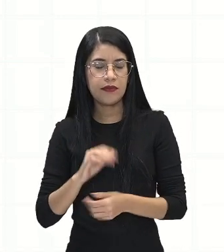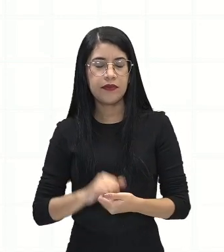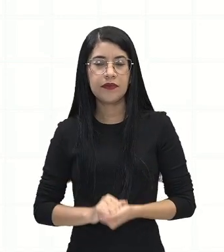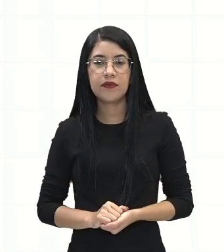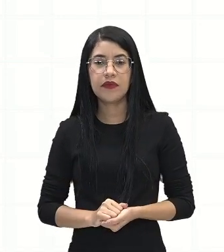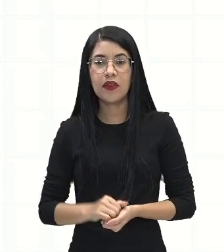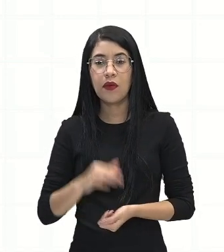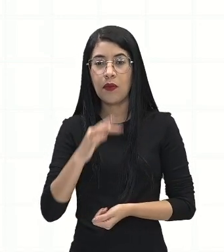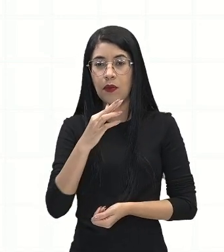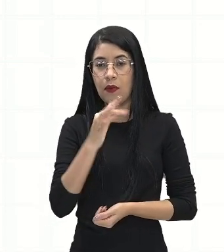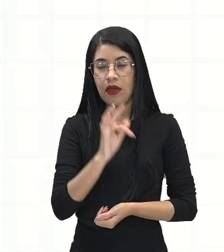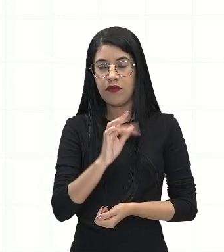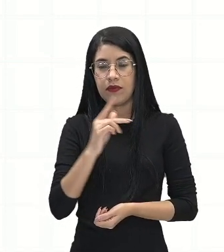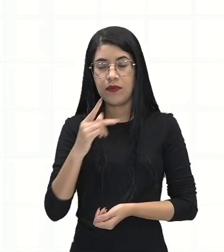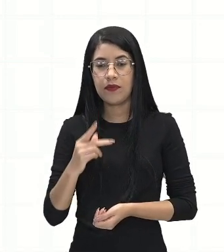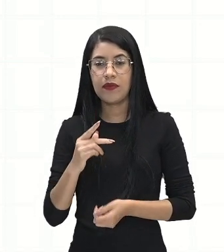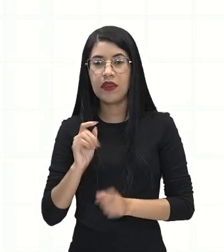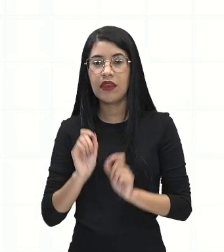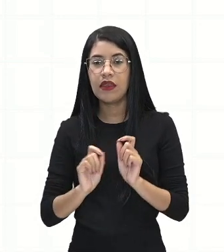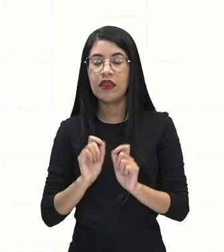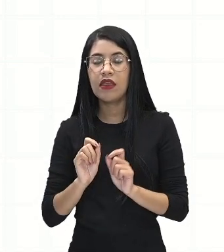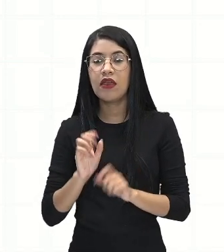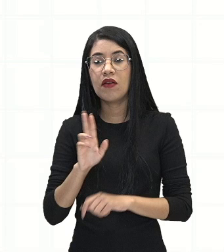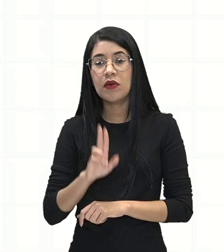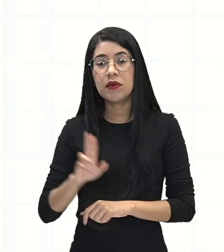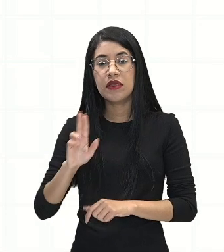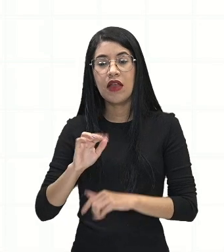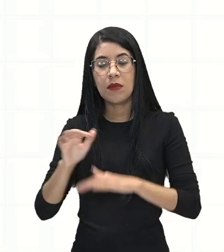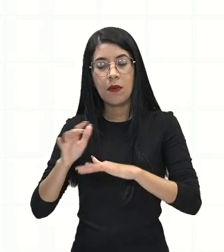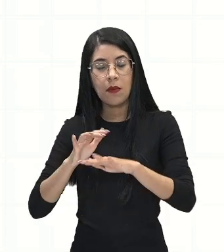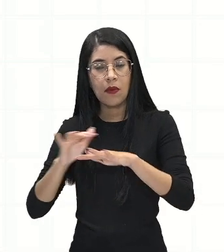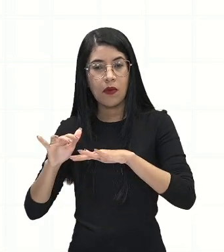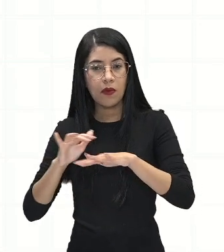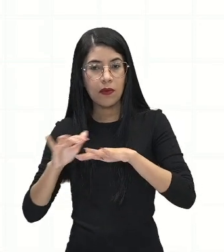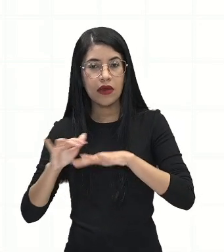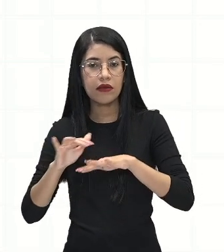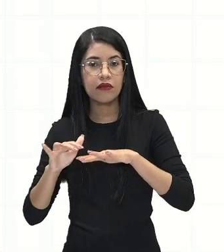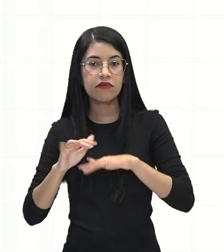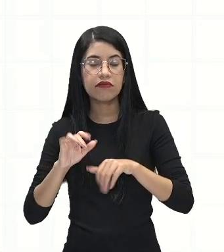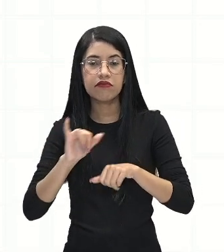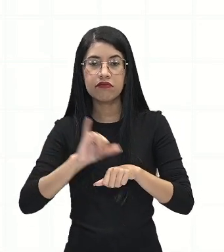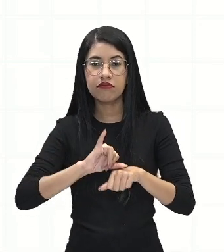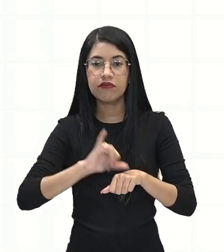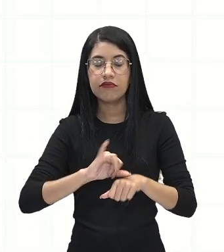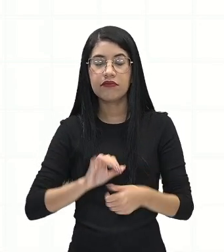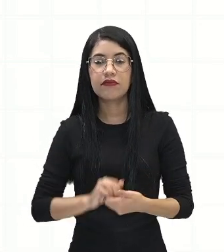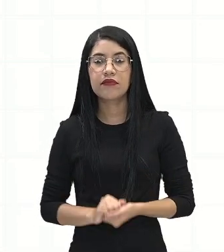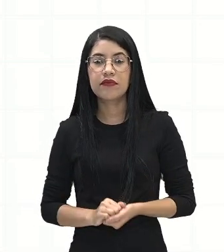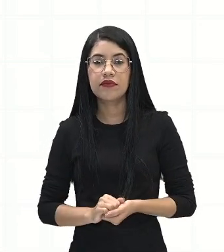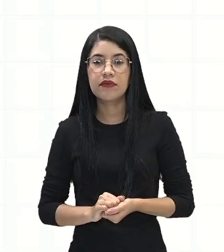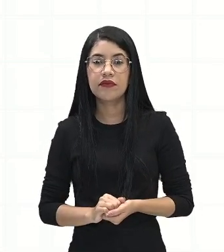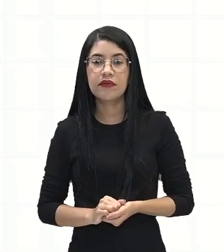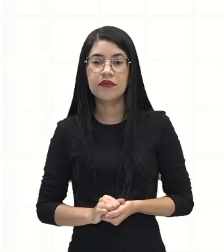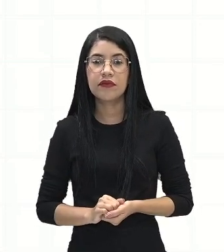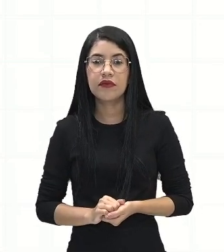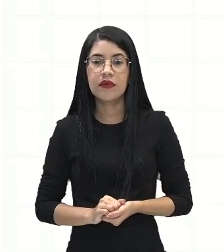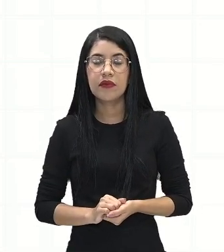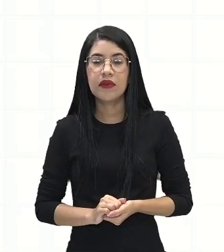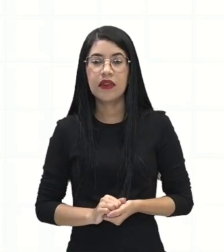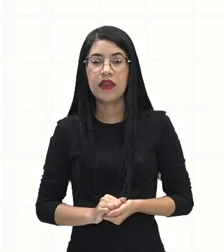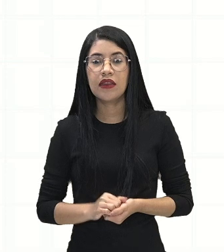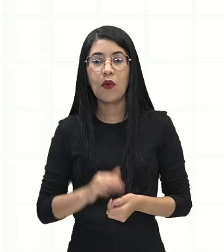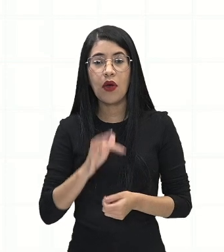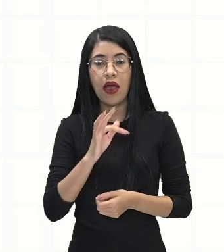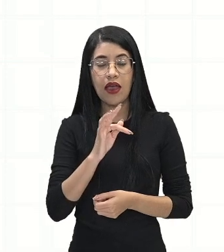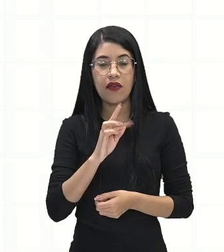uma força que vai ser exercida aí para movimentar esse objeto. Então, essa força resistente vai subir,